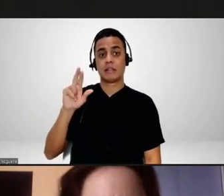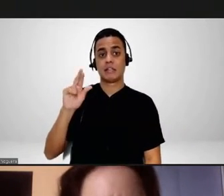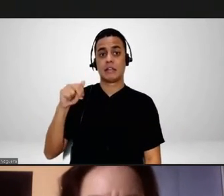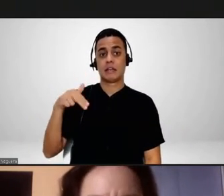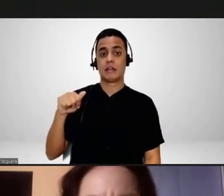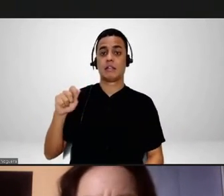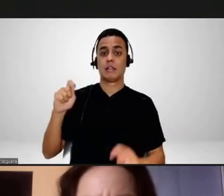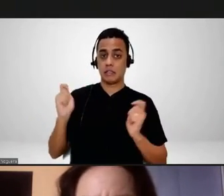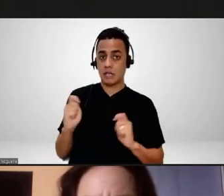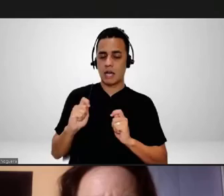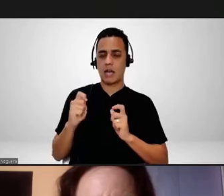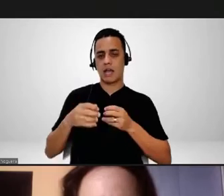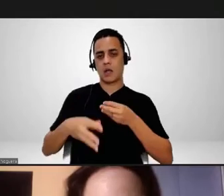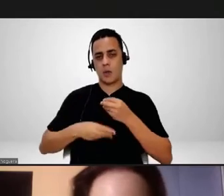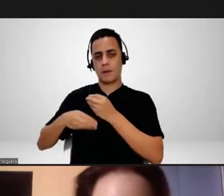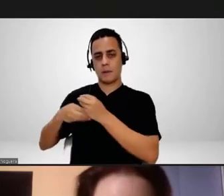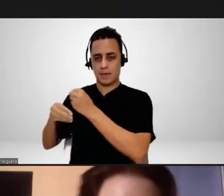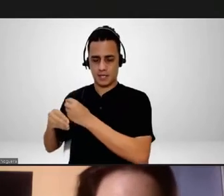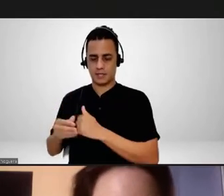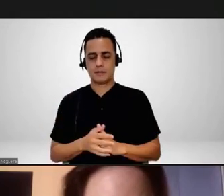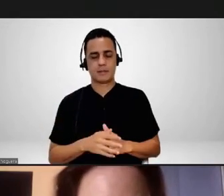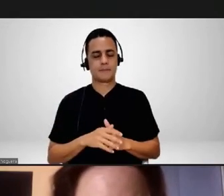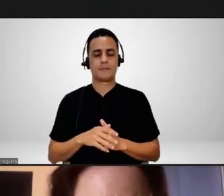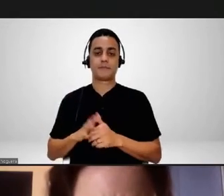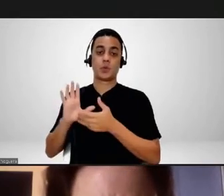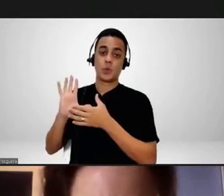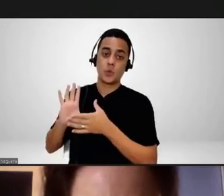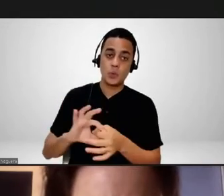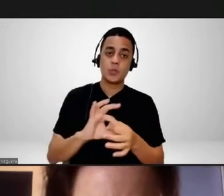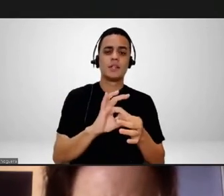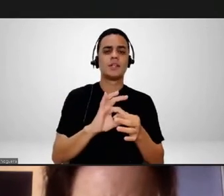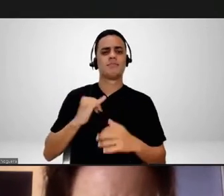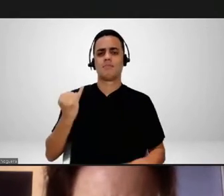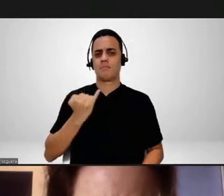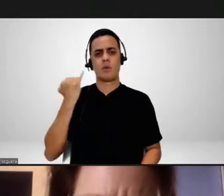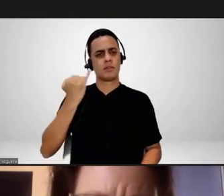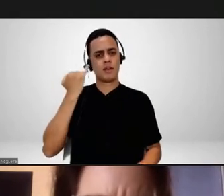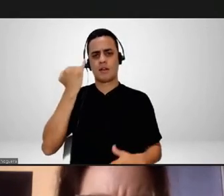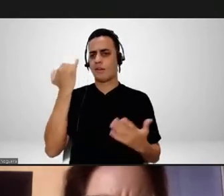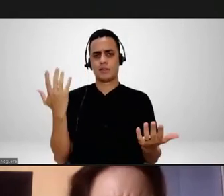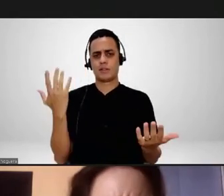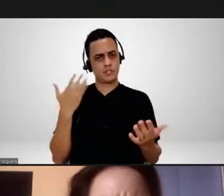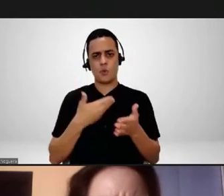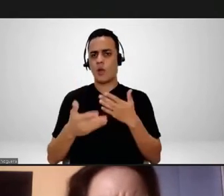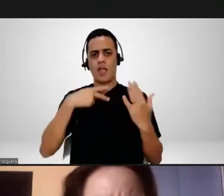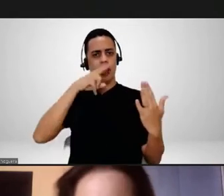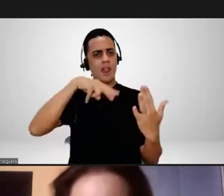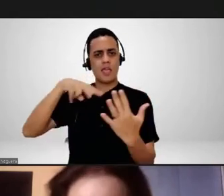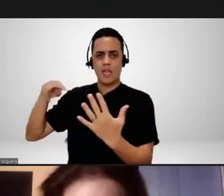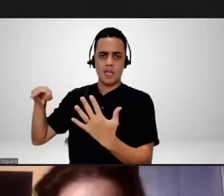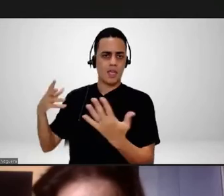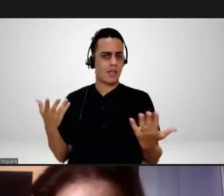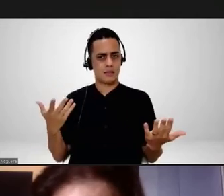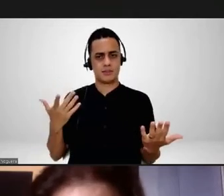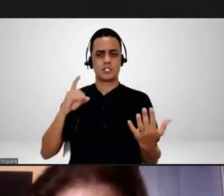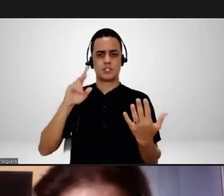Eu acho que a questão da contextualização ela é importantíssima em qualquer leitura, não só a leitura